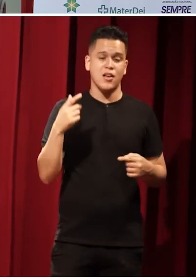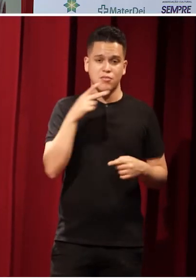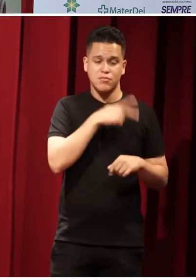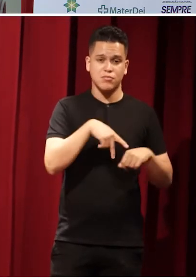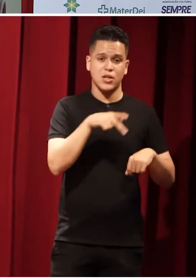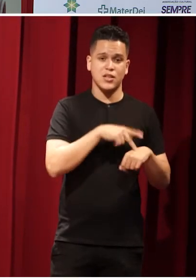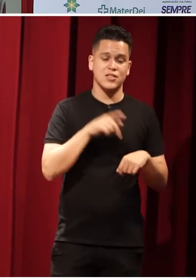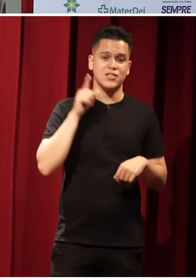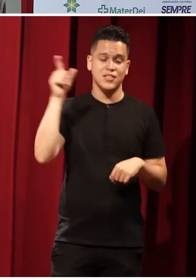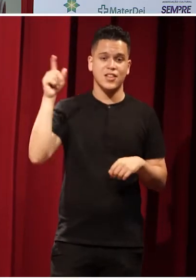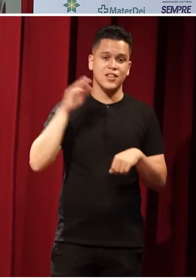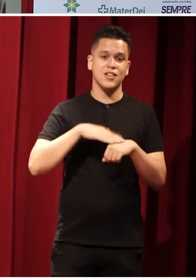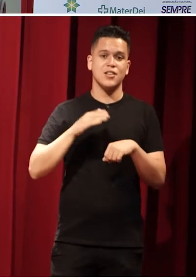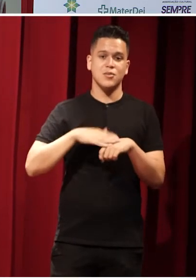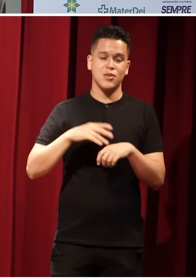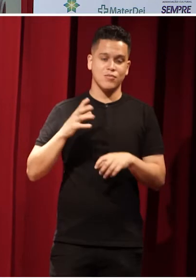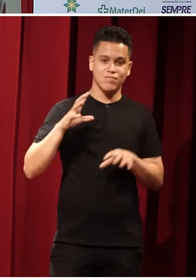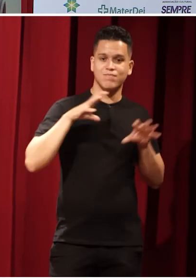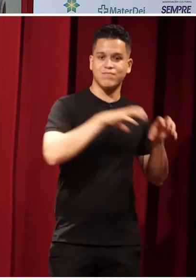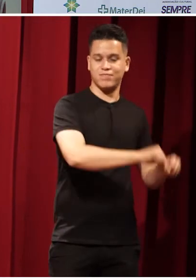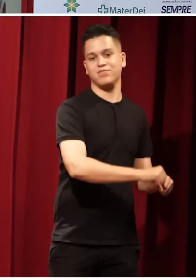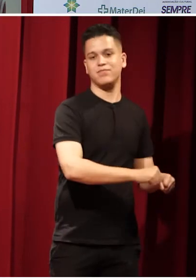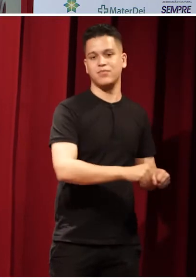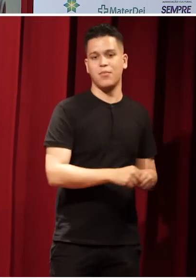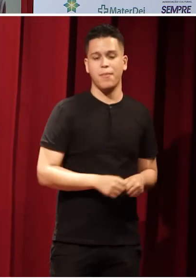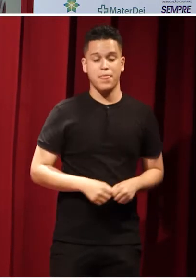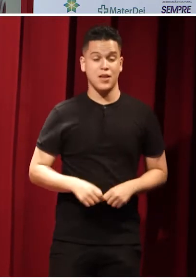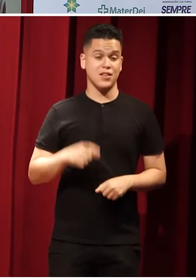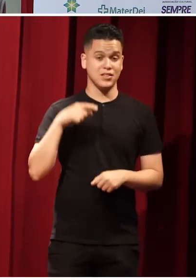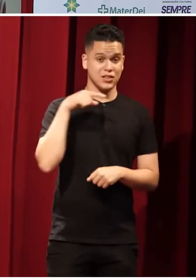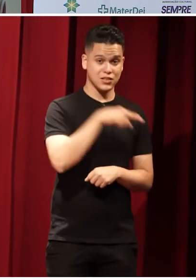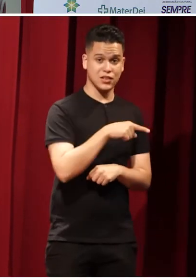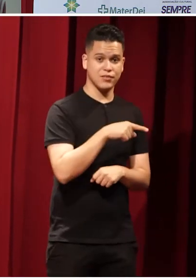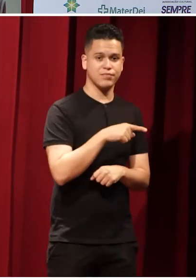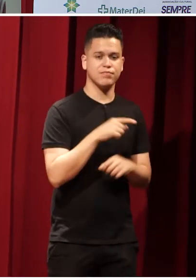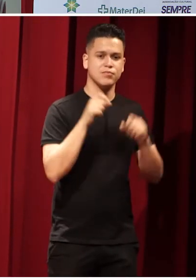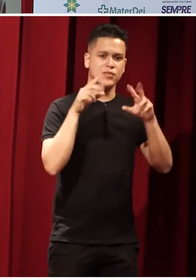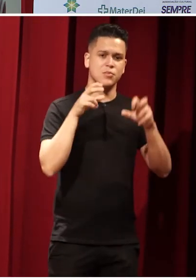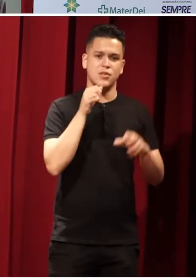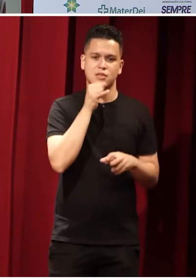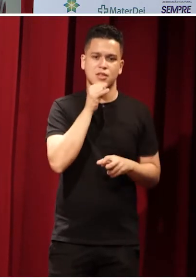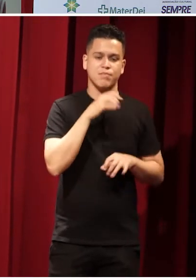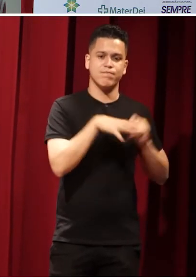exploração de ouro, por exemplo, na Guiana Francesa é extremamente predatória.